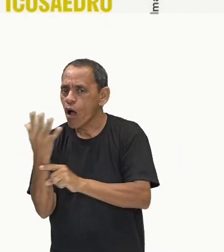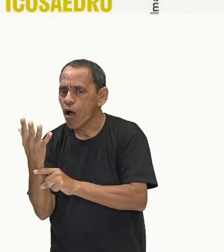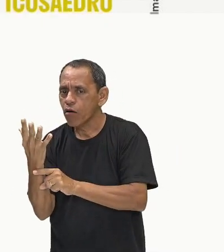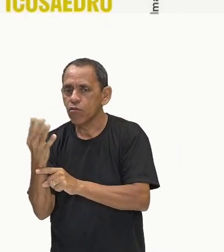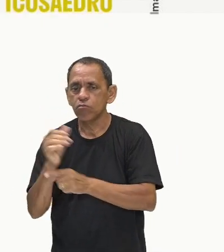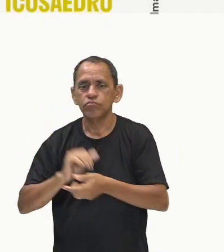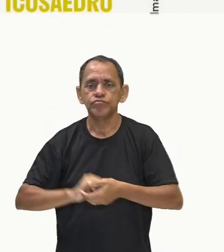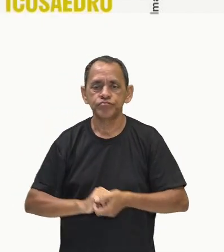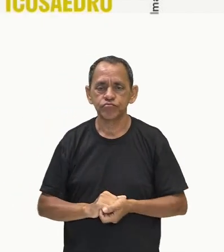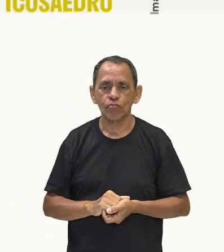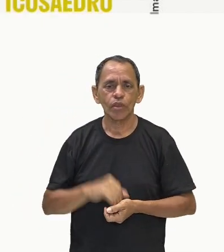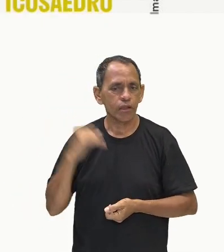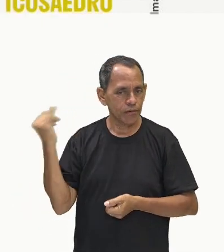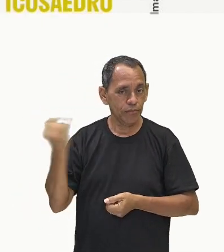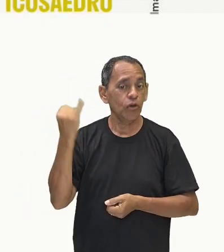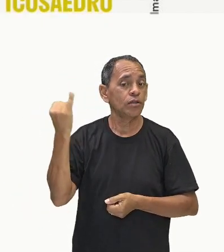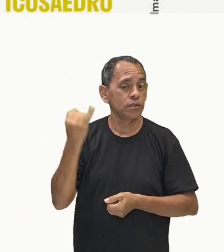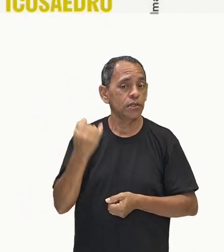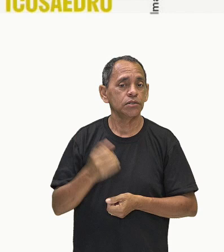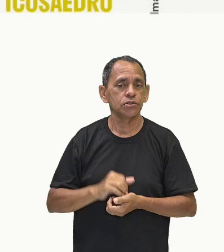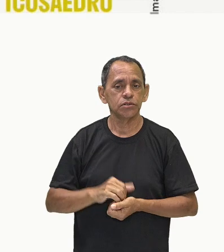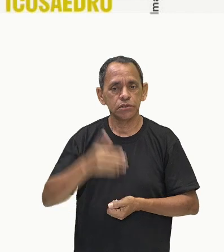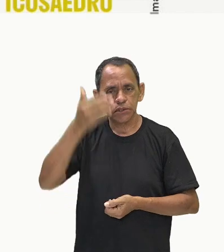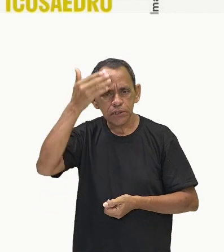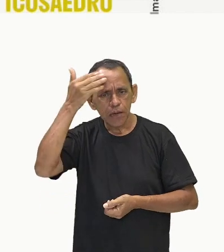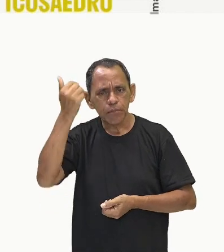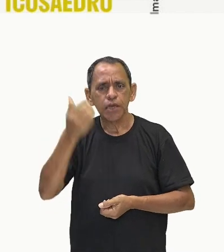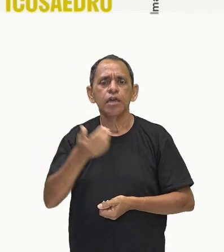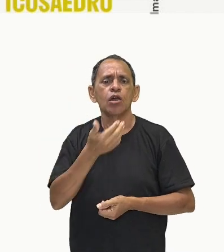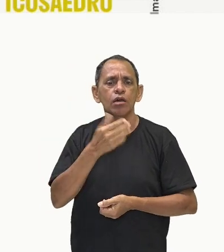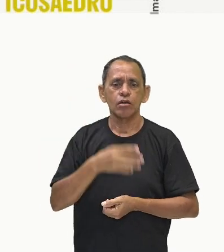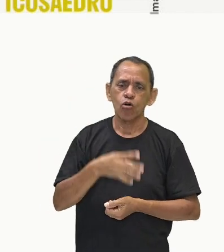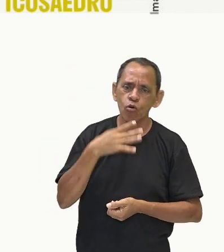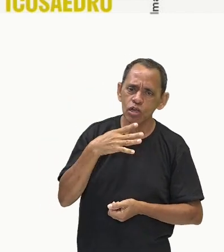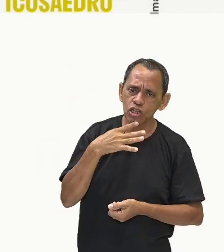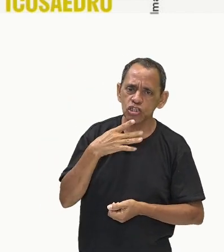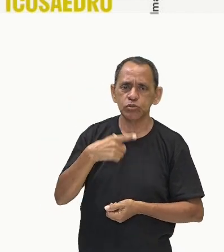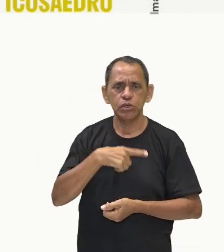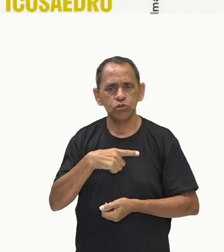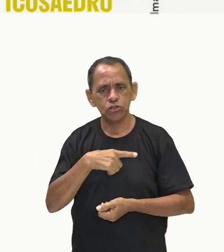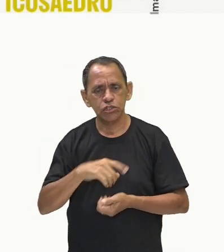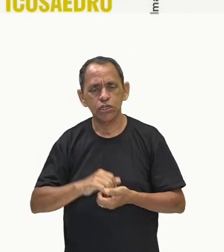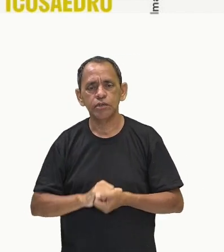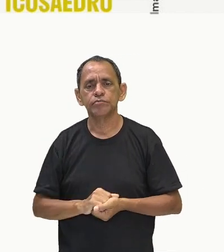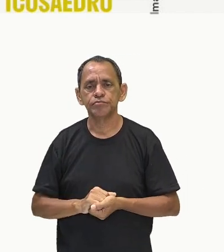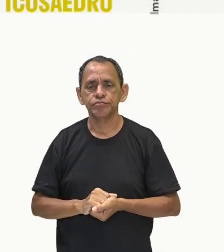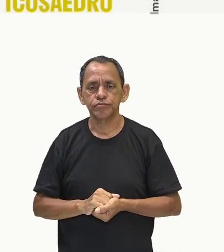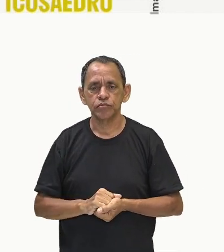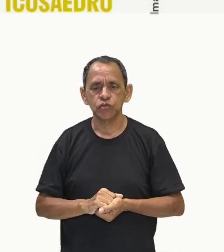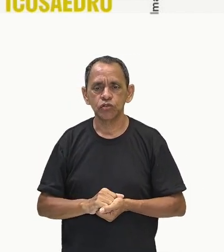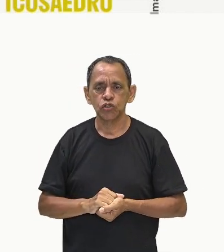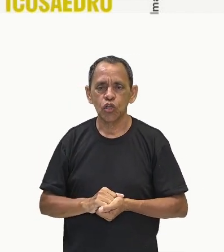os poliedros. Então, ó, o tetraedro é formado por faces